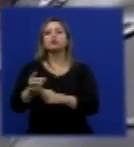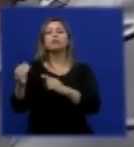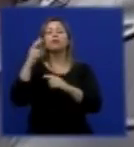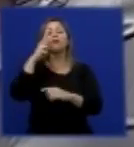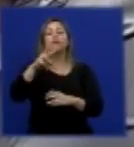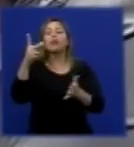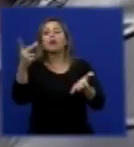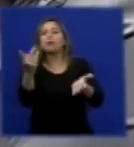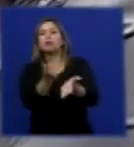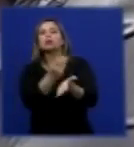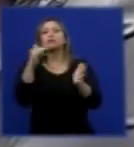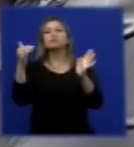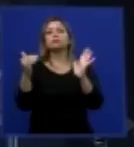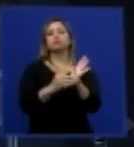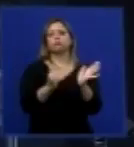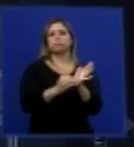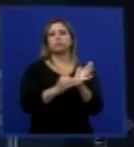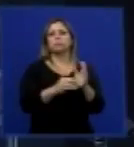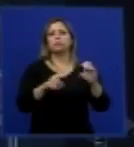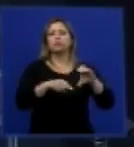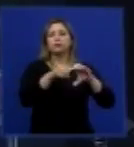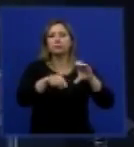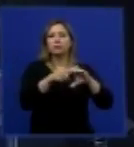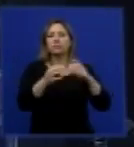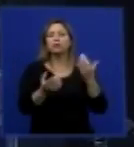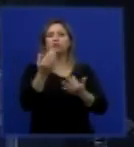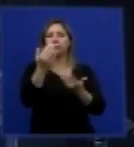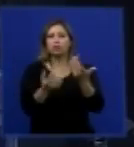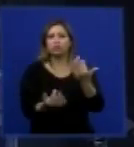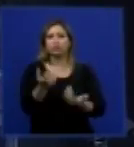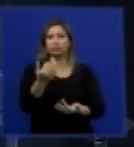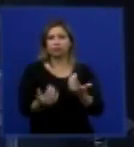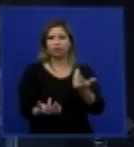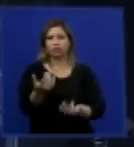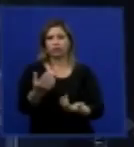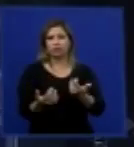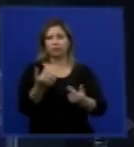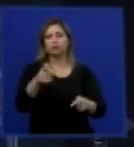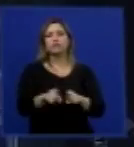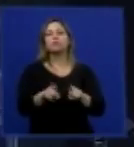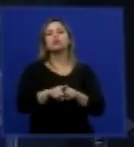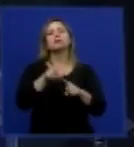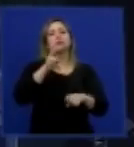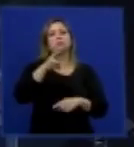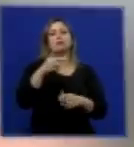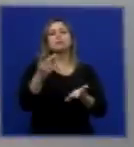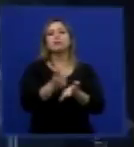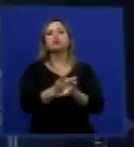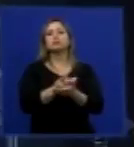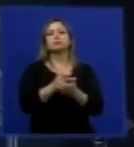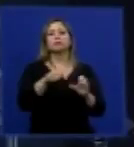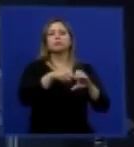final através da queima nos fornos de